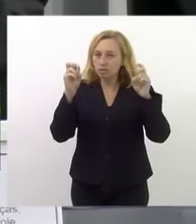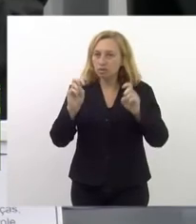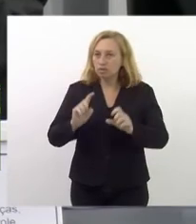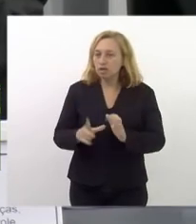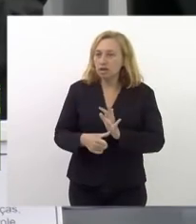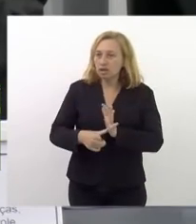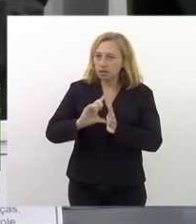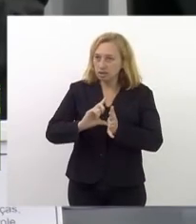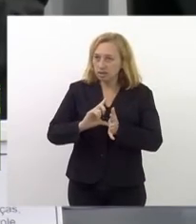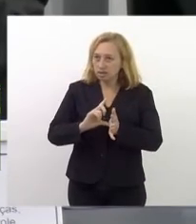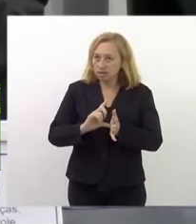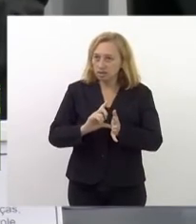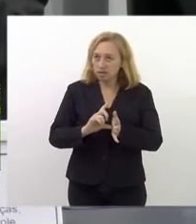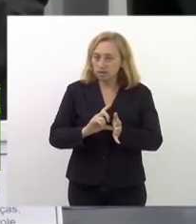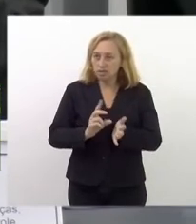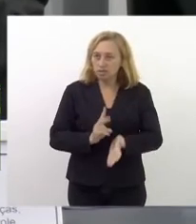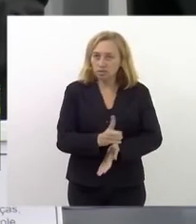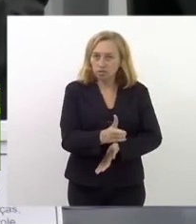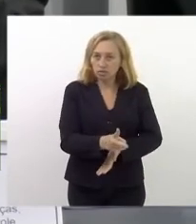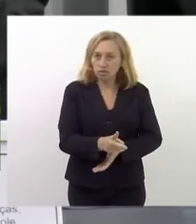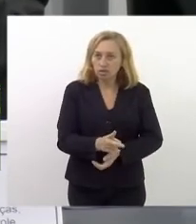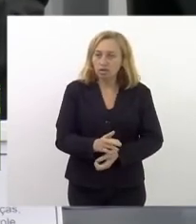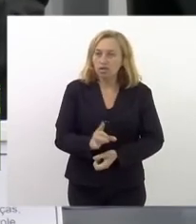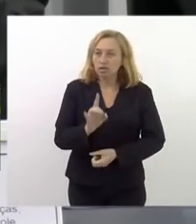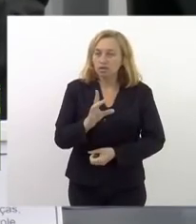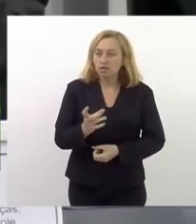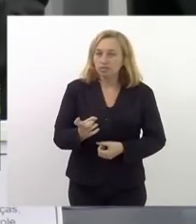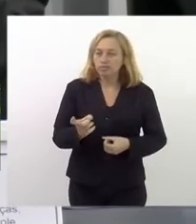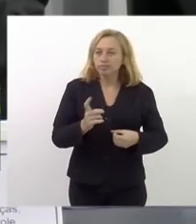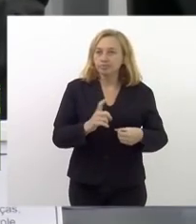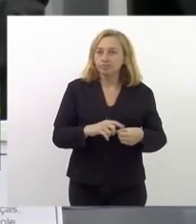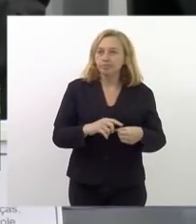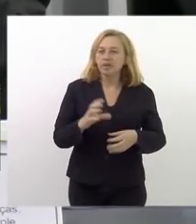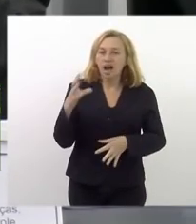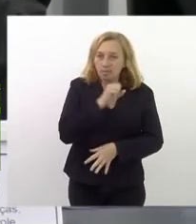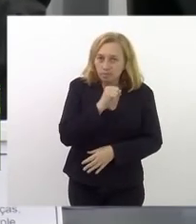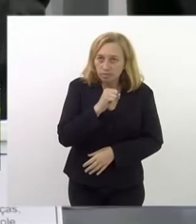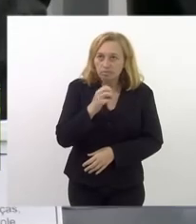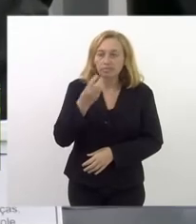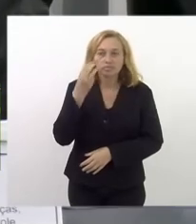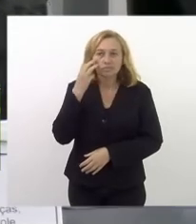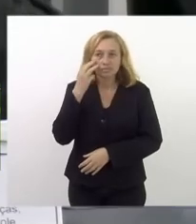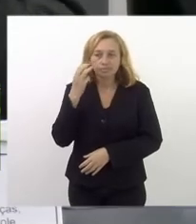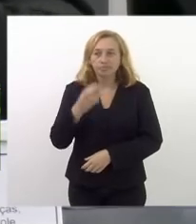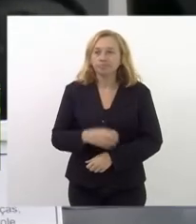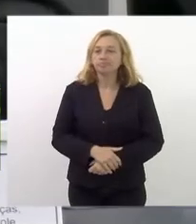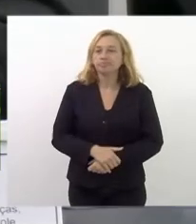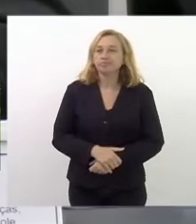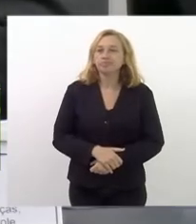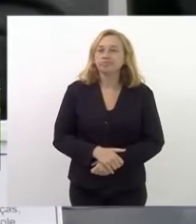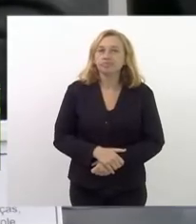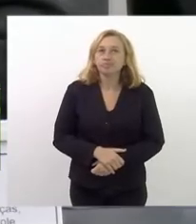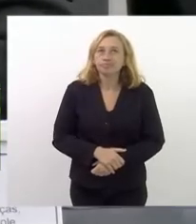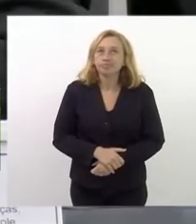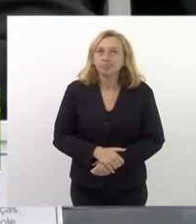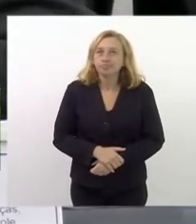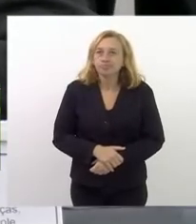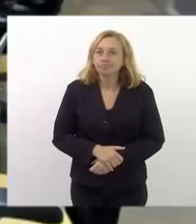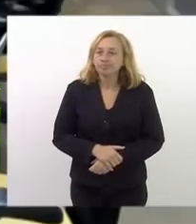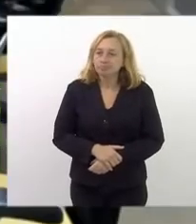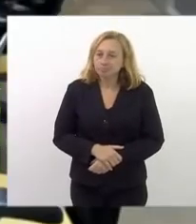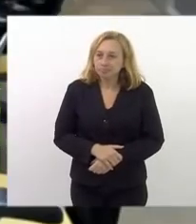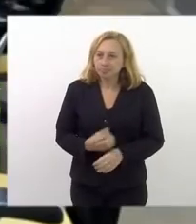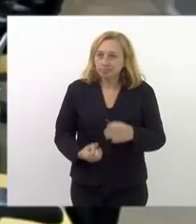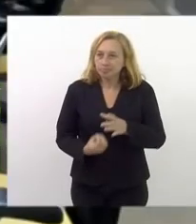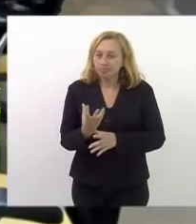passar adiante. Deixa eu só responder rápido, Valdeque, só rapidinho. Claro. Criado um